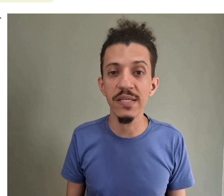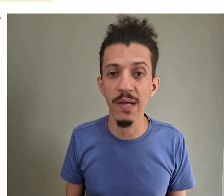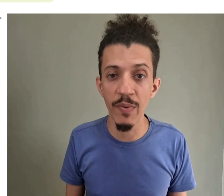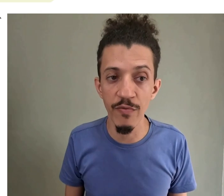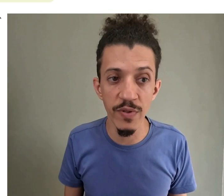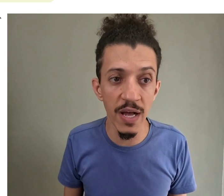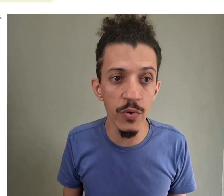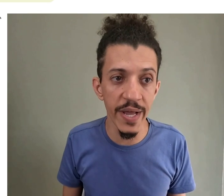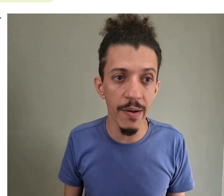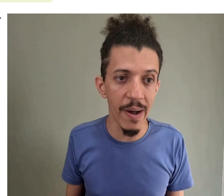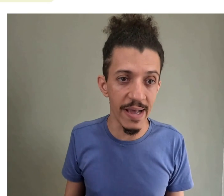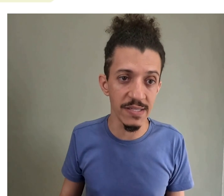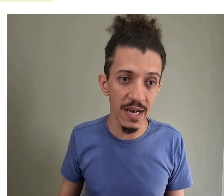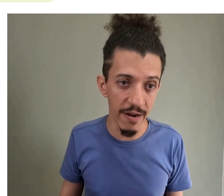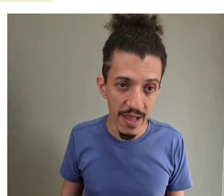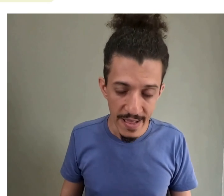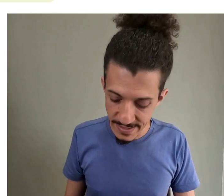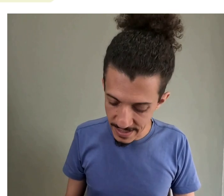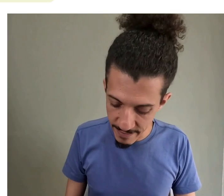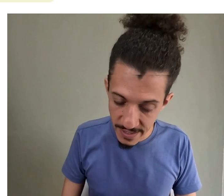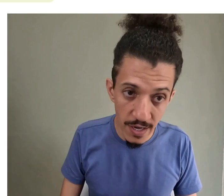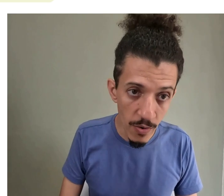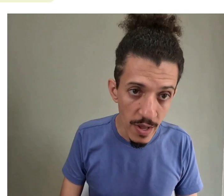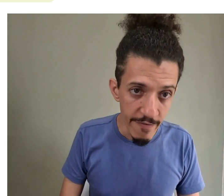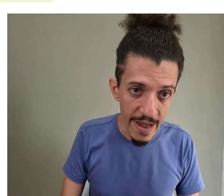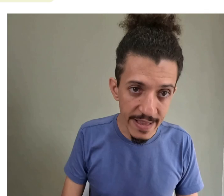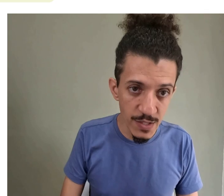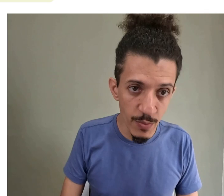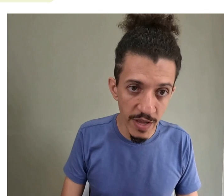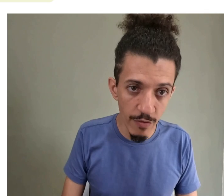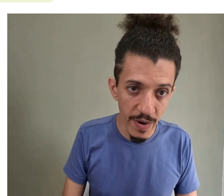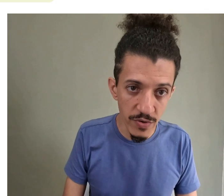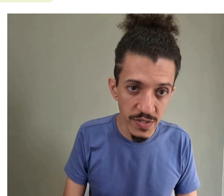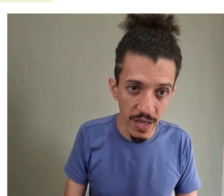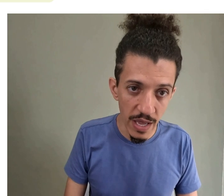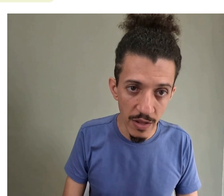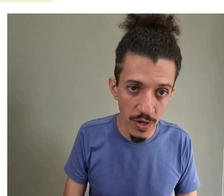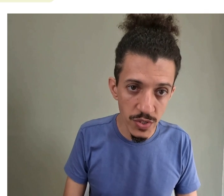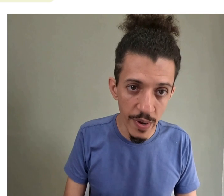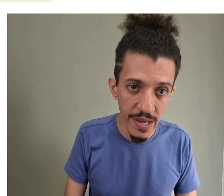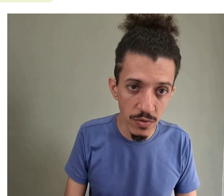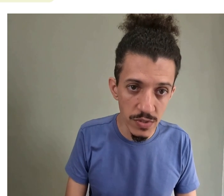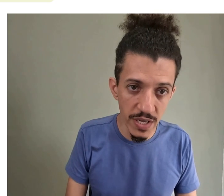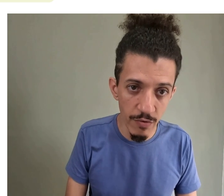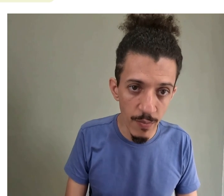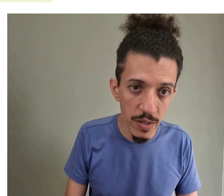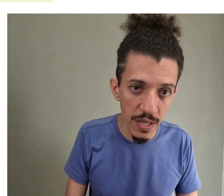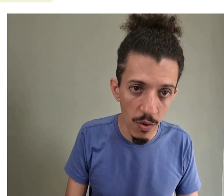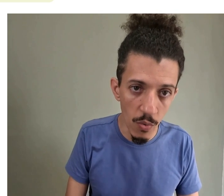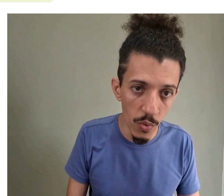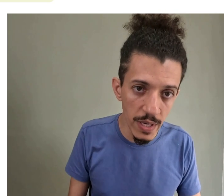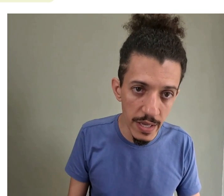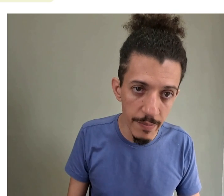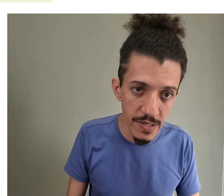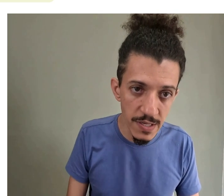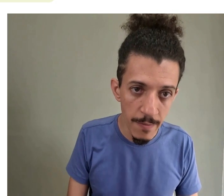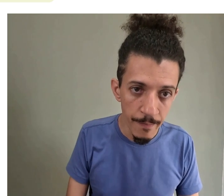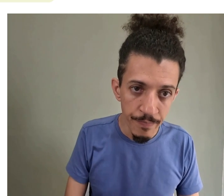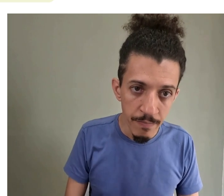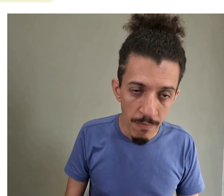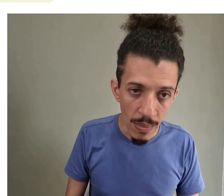continuar se aprofundando ainda mais. E claro, essa gravação vai estar disponível para você em nosso exclusivo portal